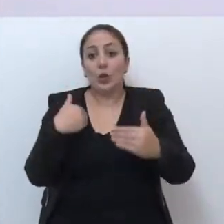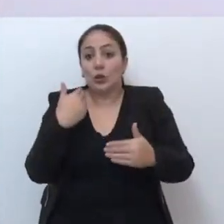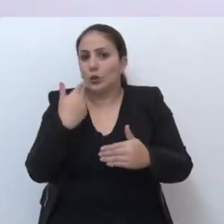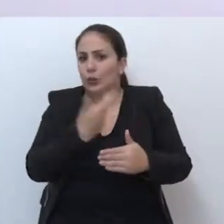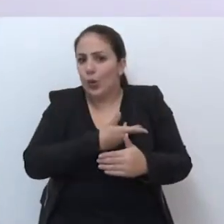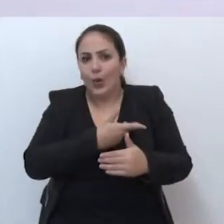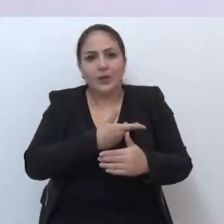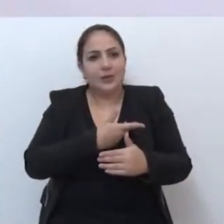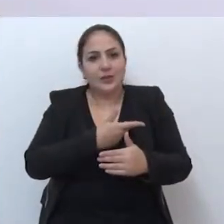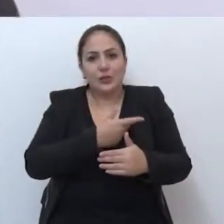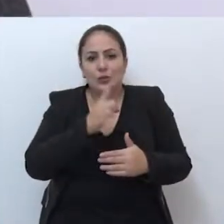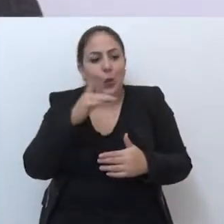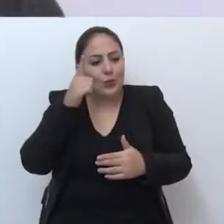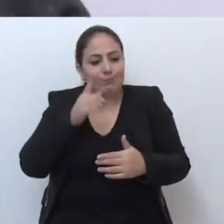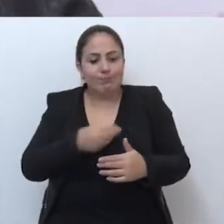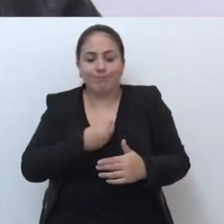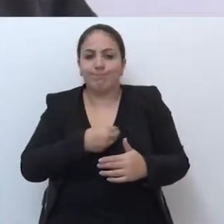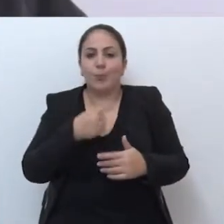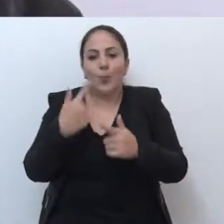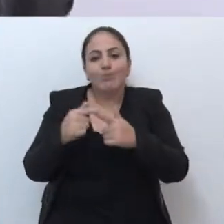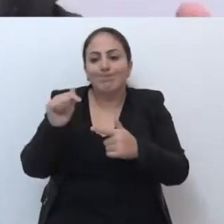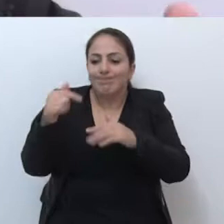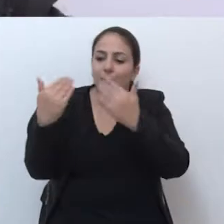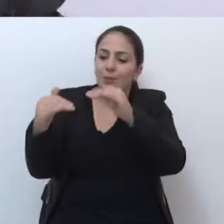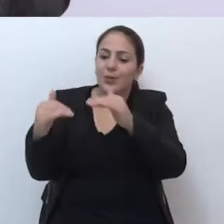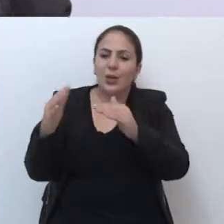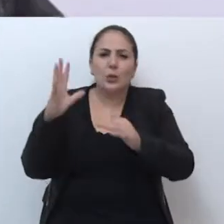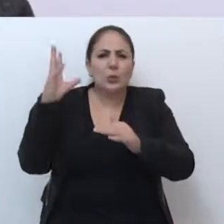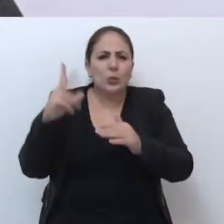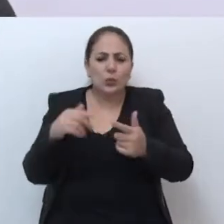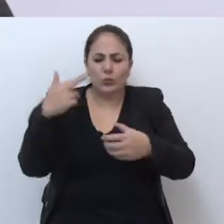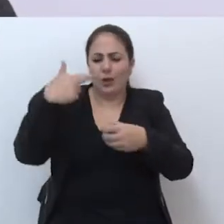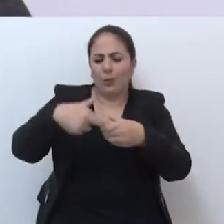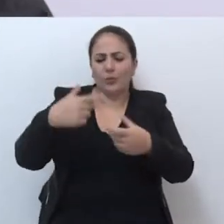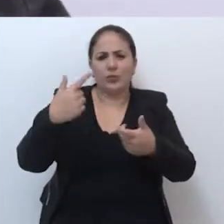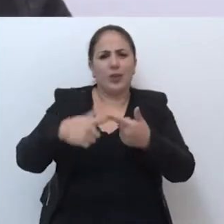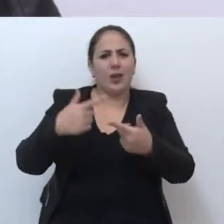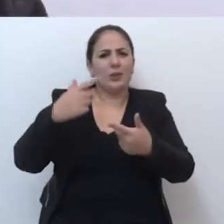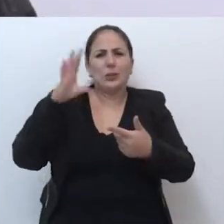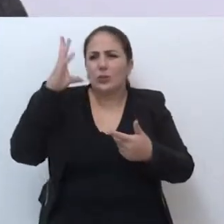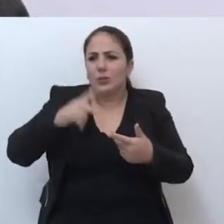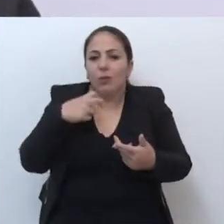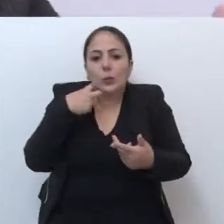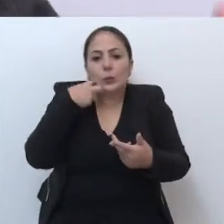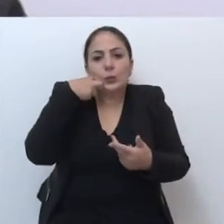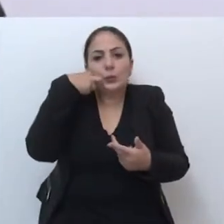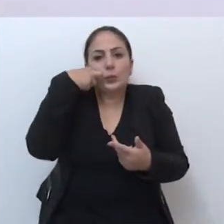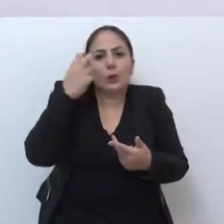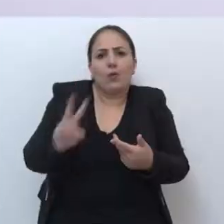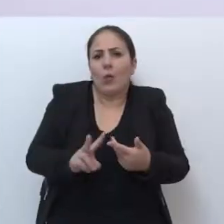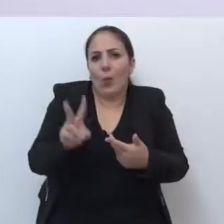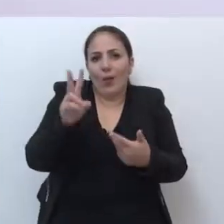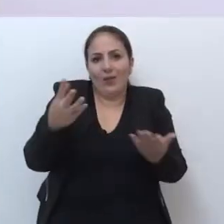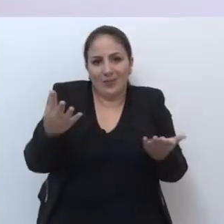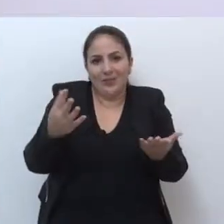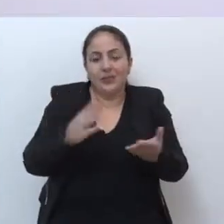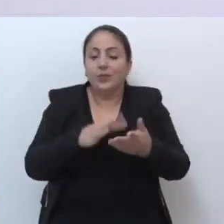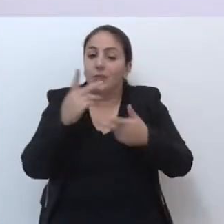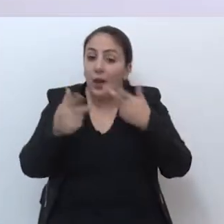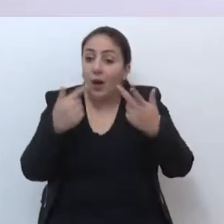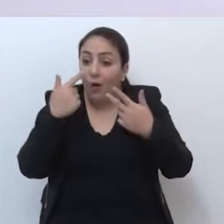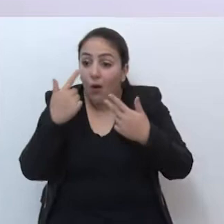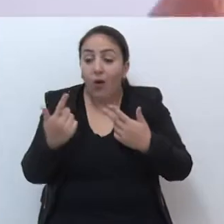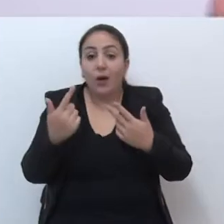vivemos através dos caminhoneiros. Esse preço dos combustíveis, do diesel, da gasolina, é uma vergonha. E dizer